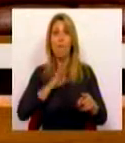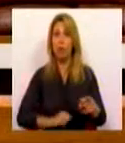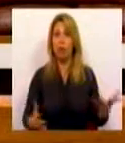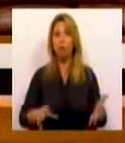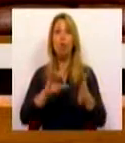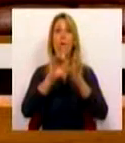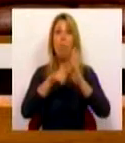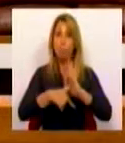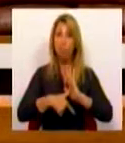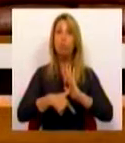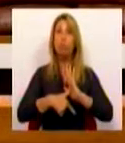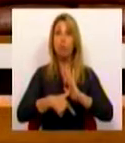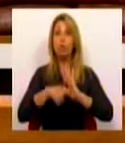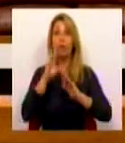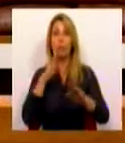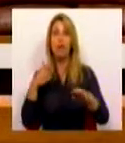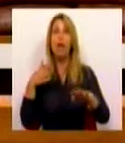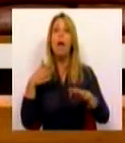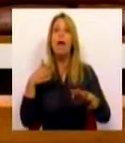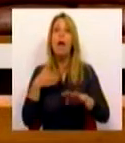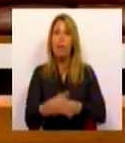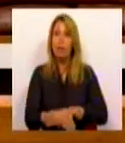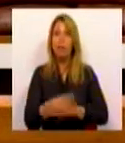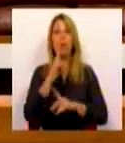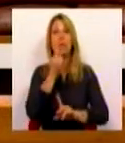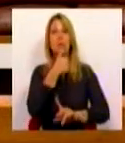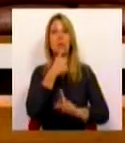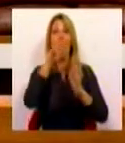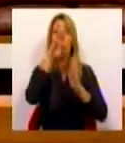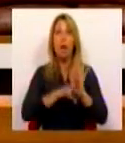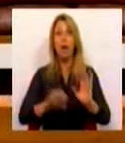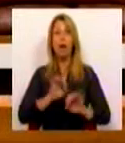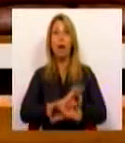para que, através do estabelecimento de regras claras e atempadas,